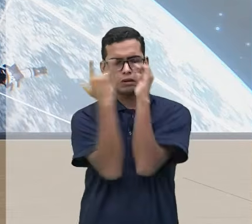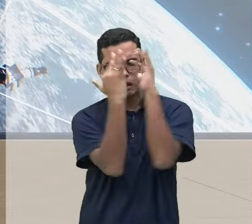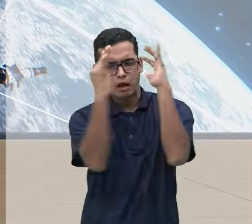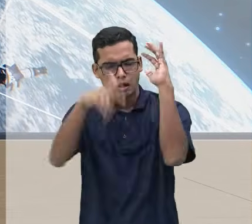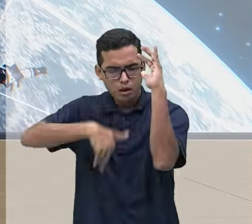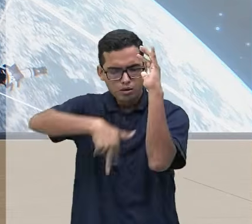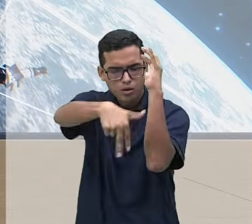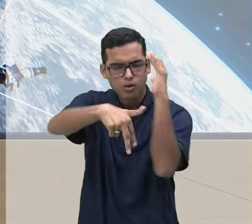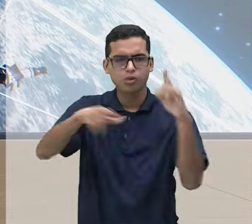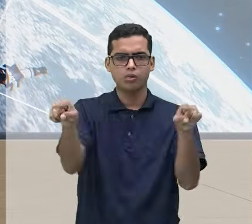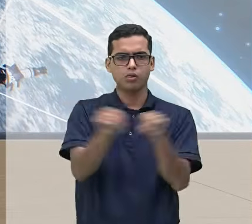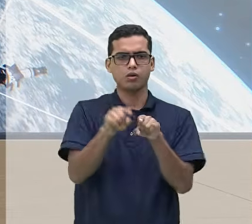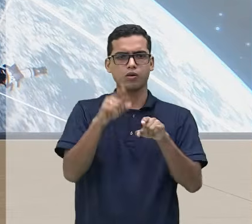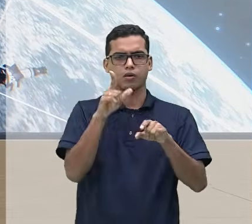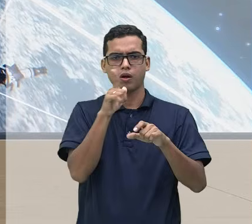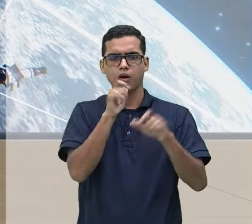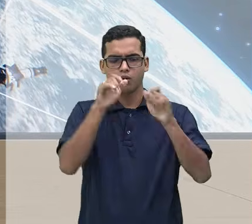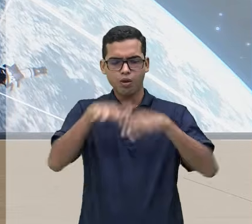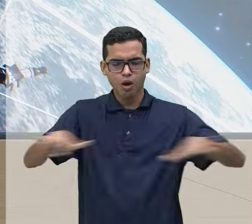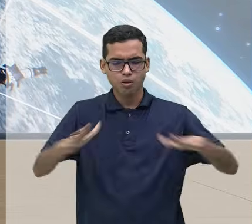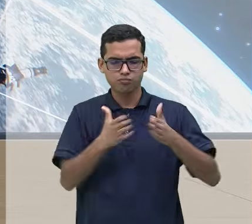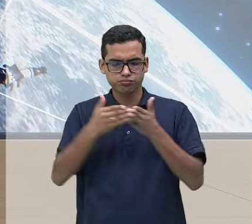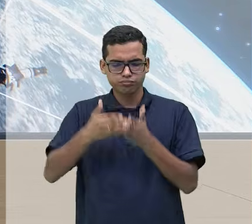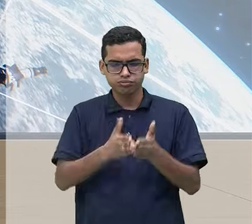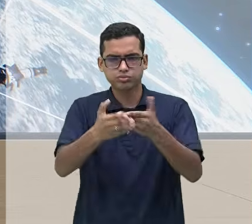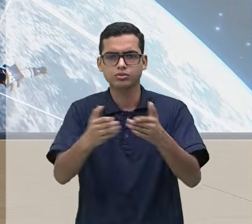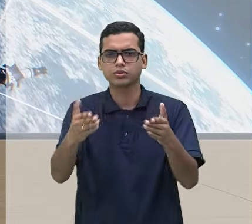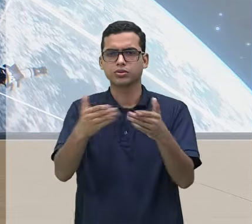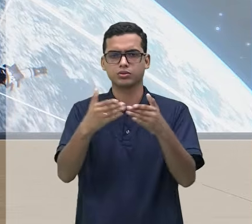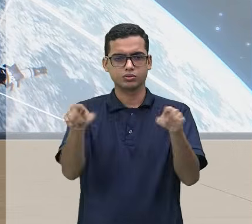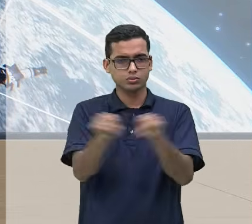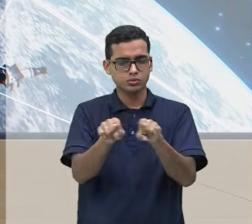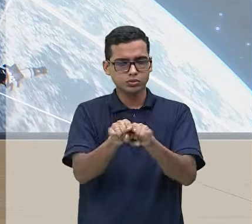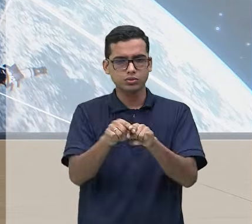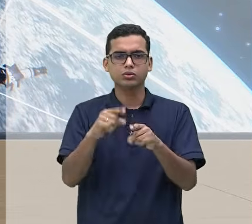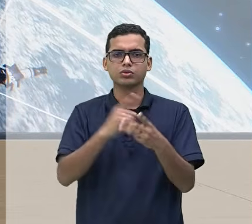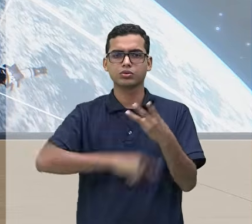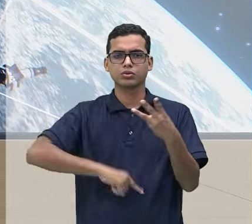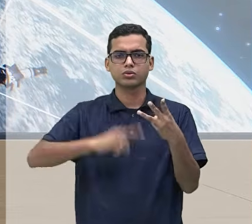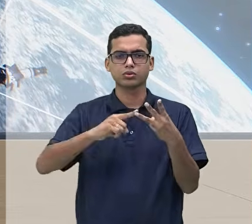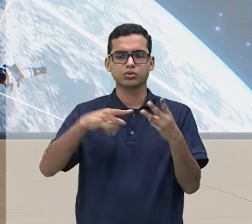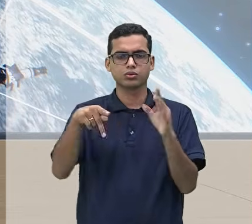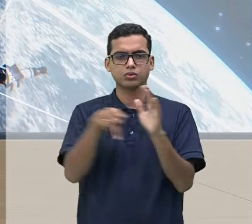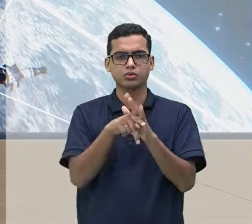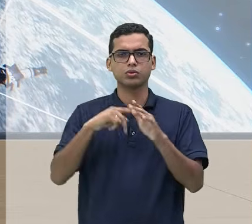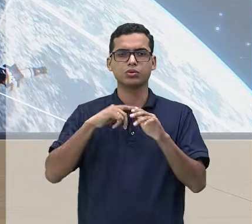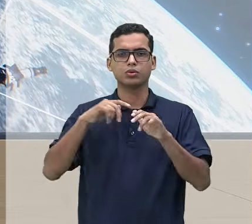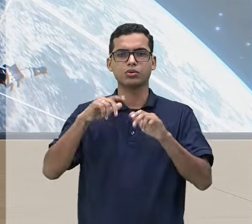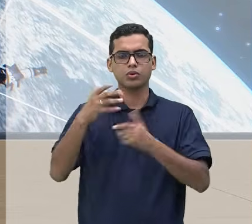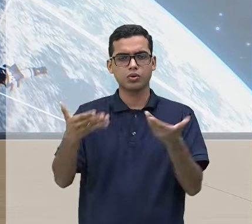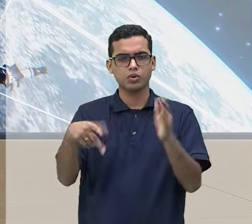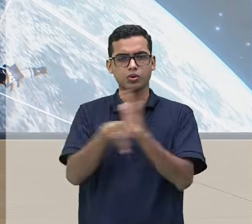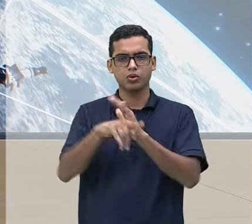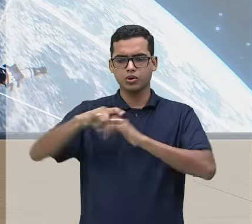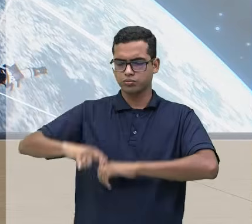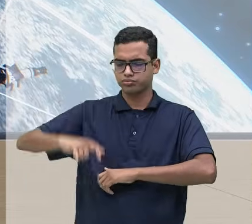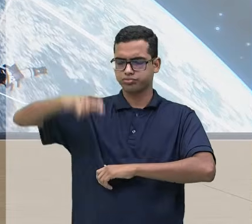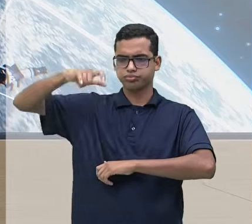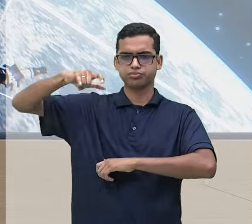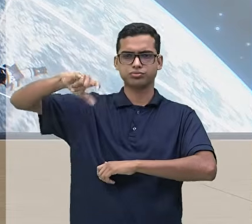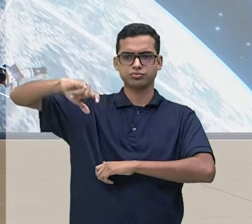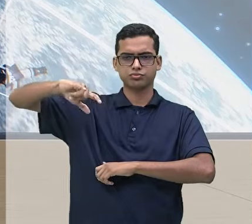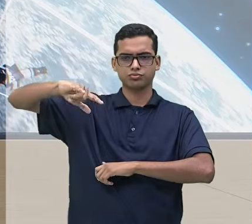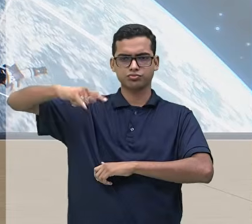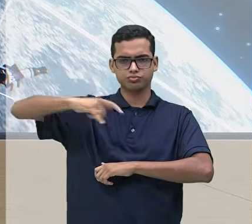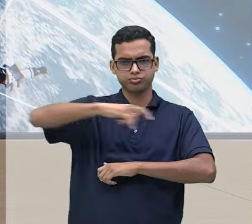a navegação nos rios e até as entregas ali por drones, utilizam muito hoje os drones, né? Ali